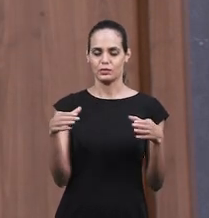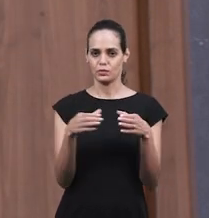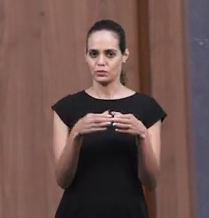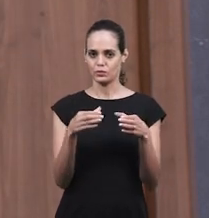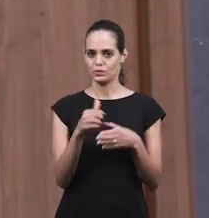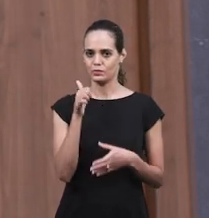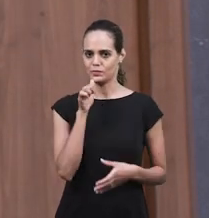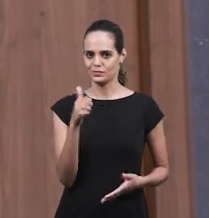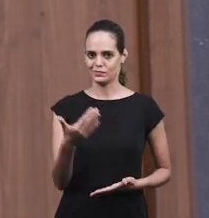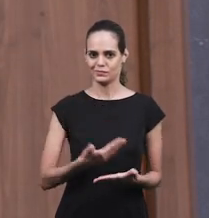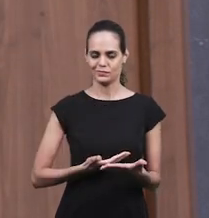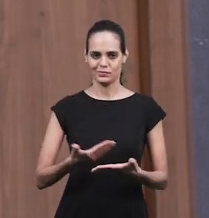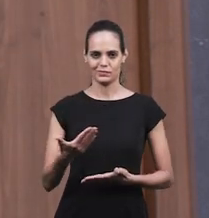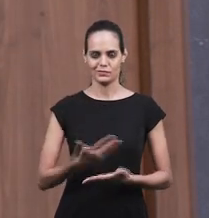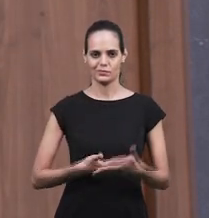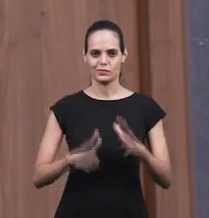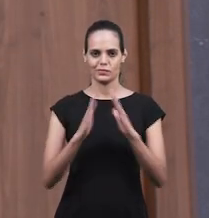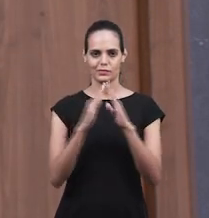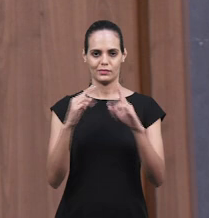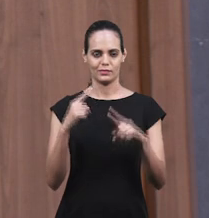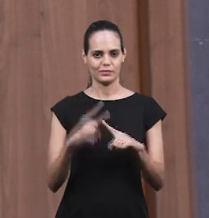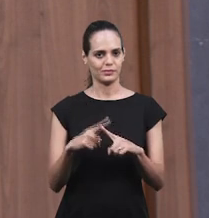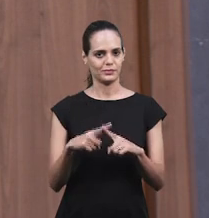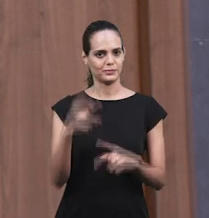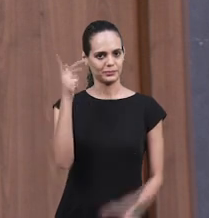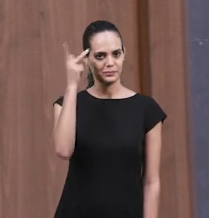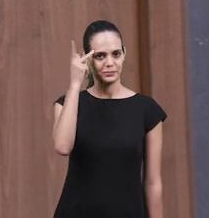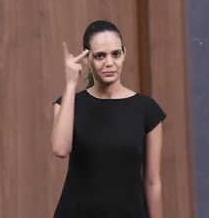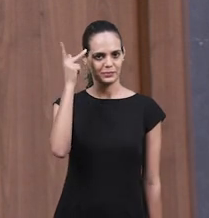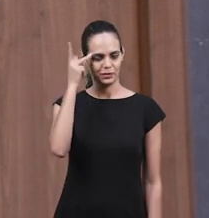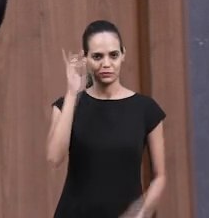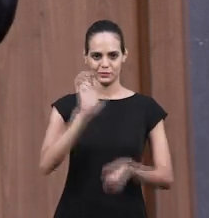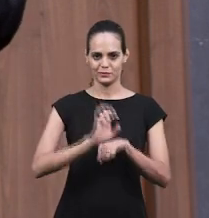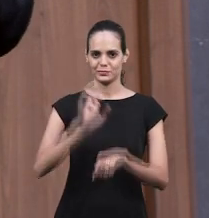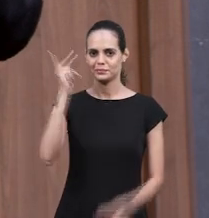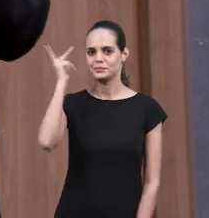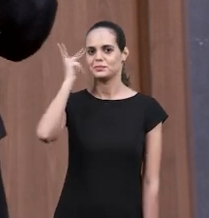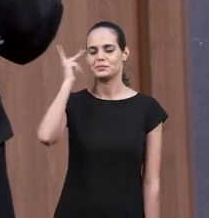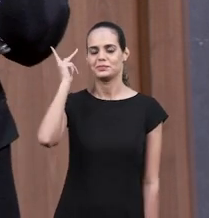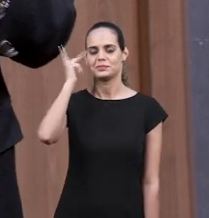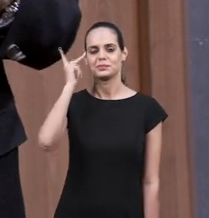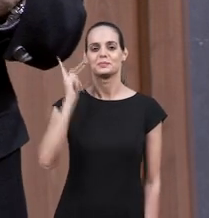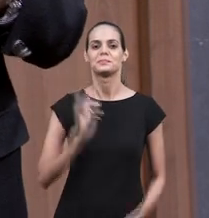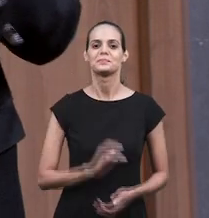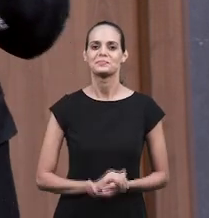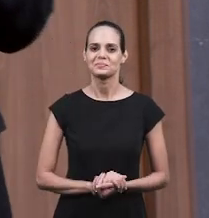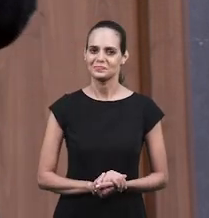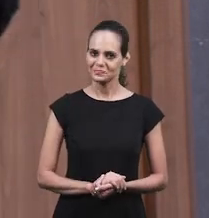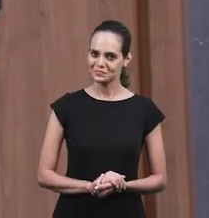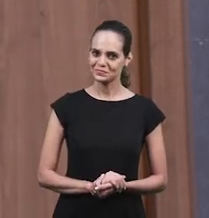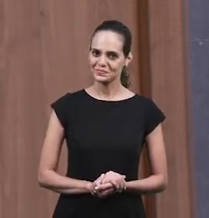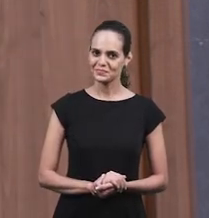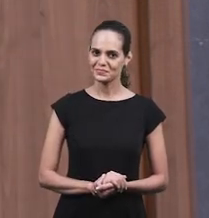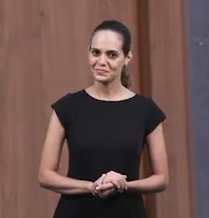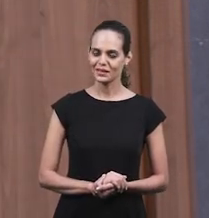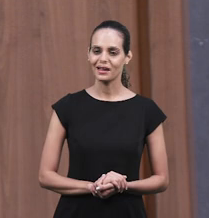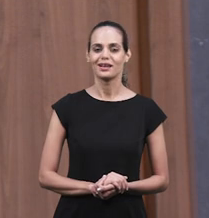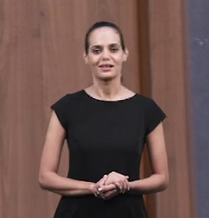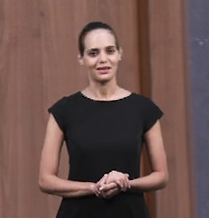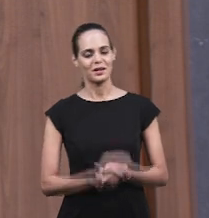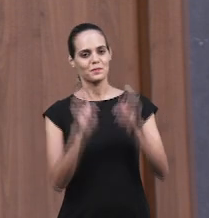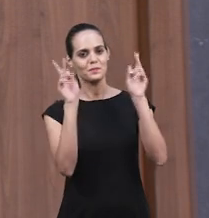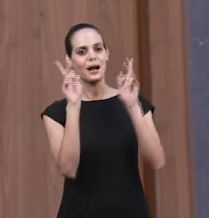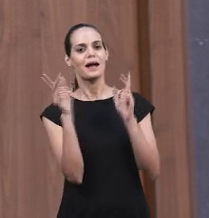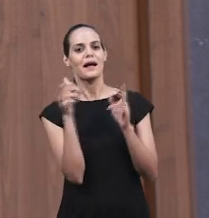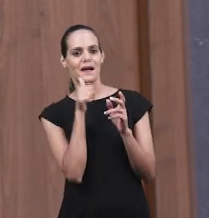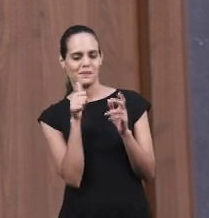de senhoras da igreja lá em São Paulo, capital, no estado de São Paulo. Irmã Edneia, a irmã